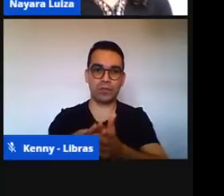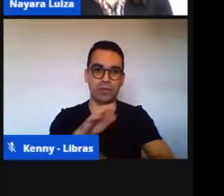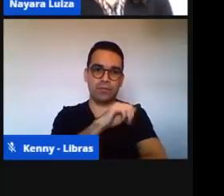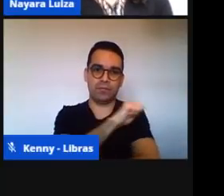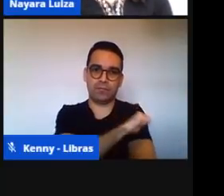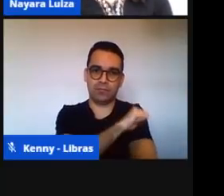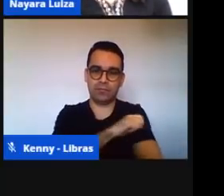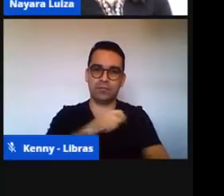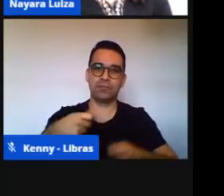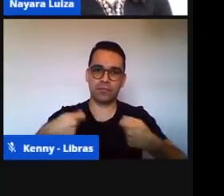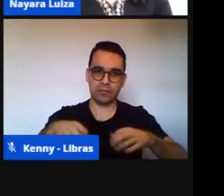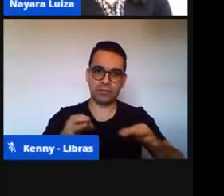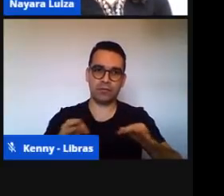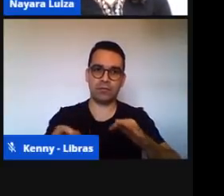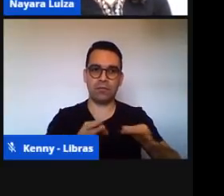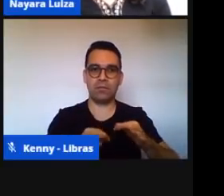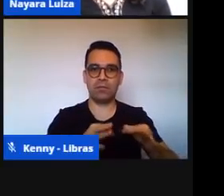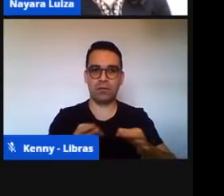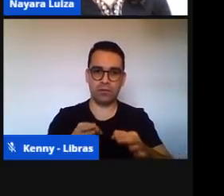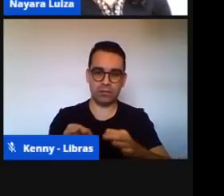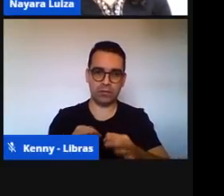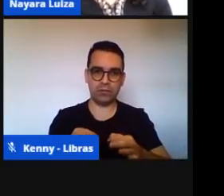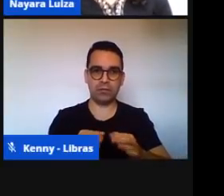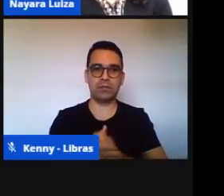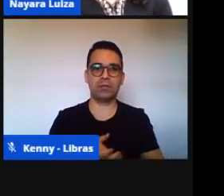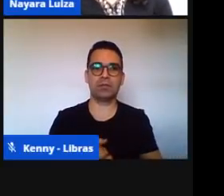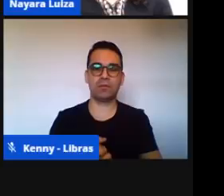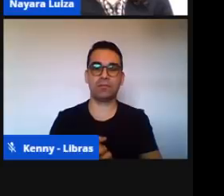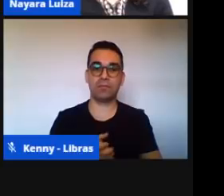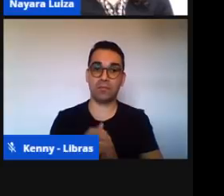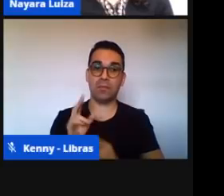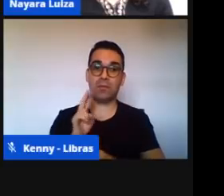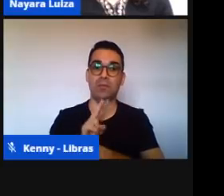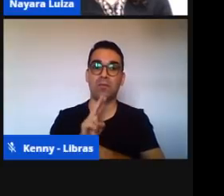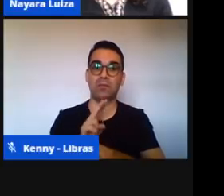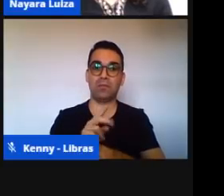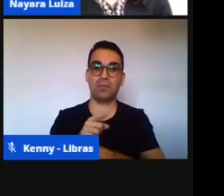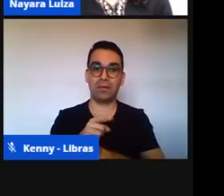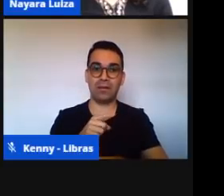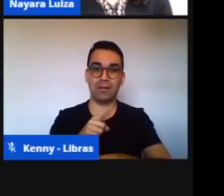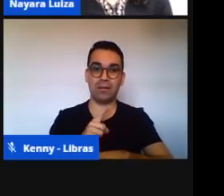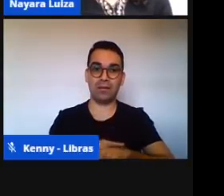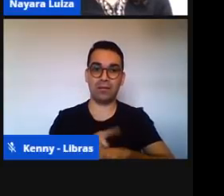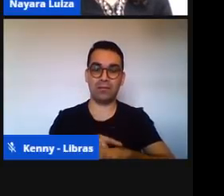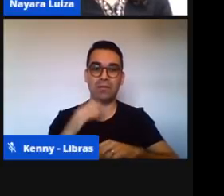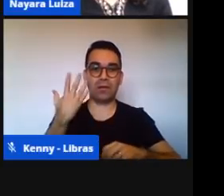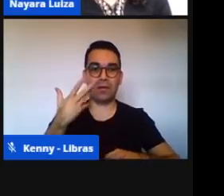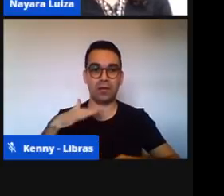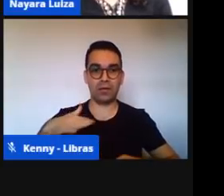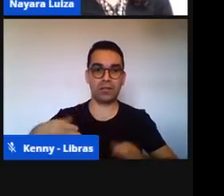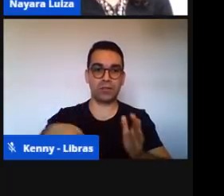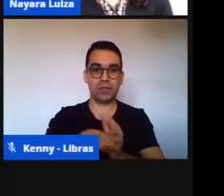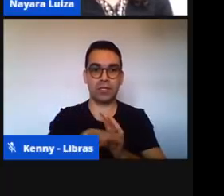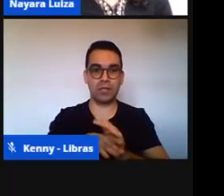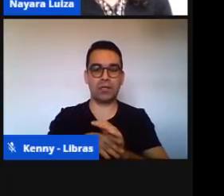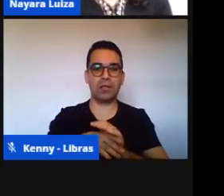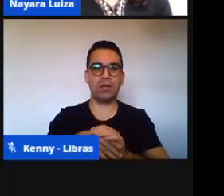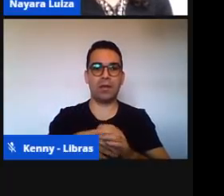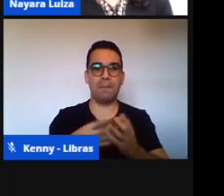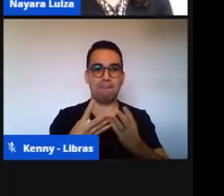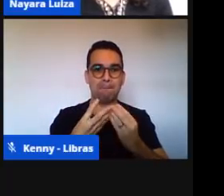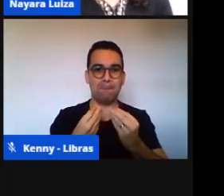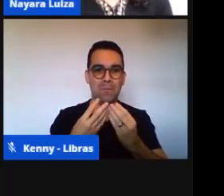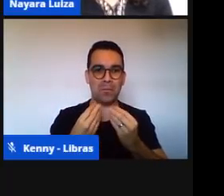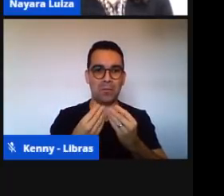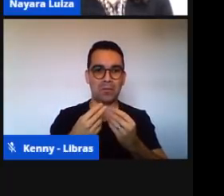entrada, tomar cuidado, né, ver se as crianças não estão ficando pelo corredor, brincando, encontrando algum coleguinha, né, porque